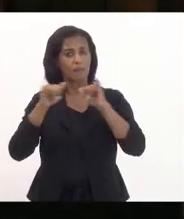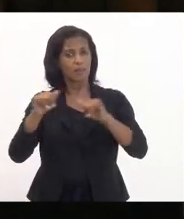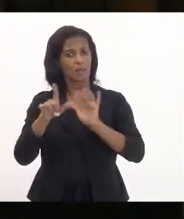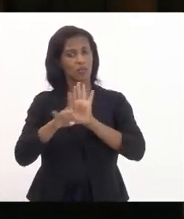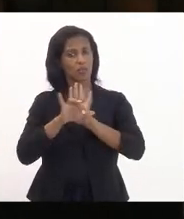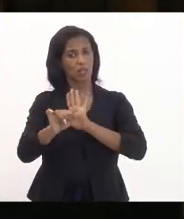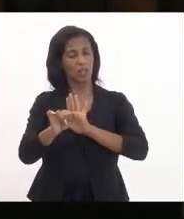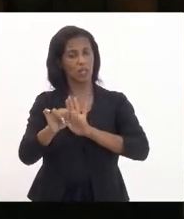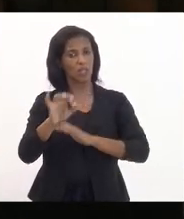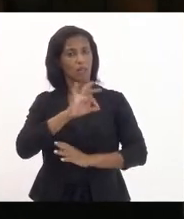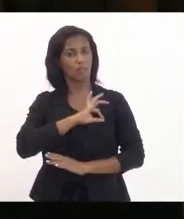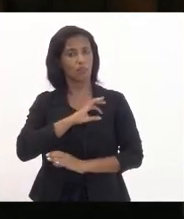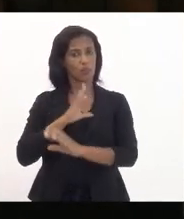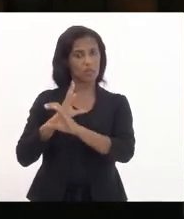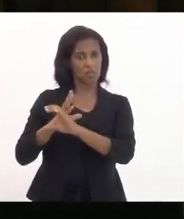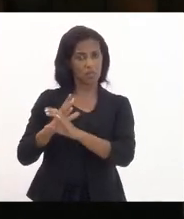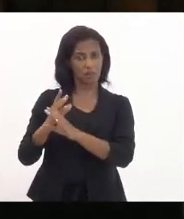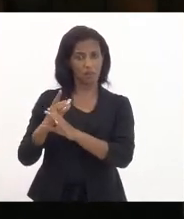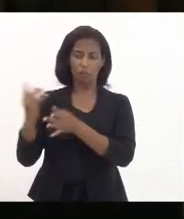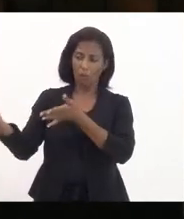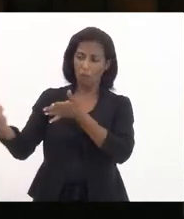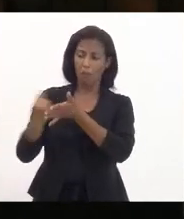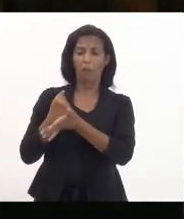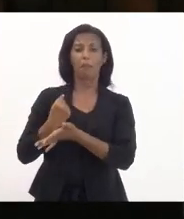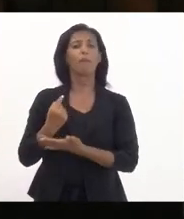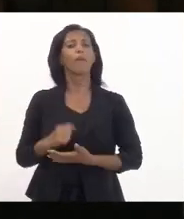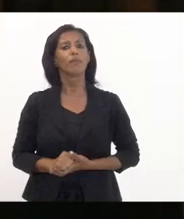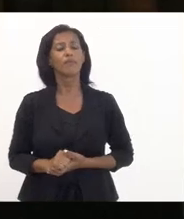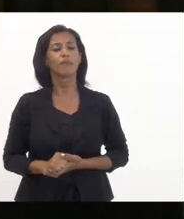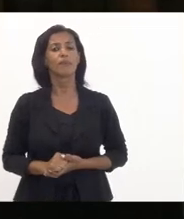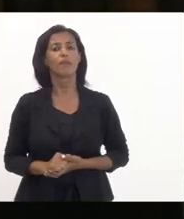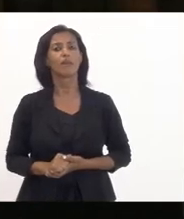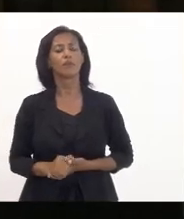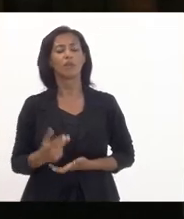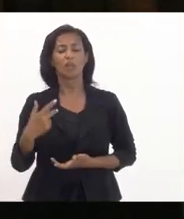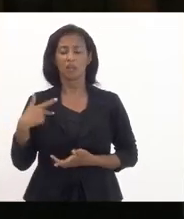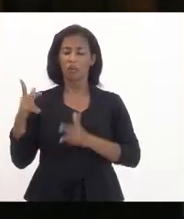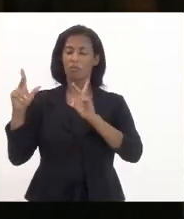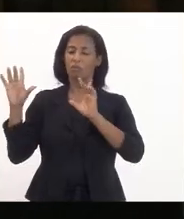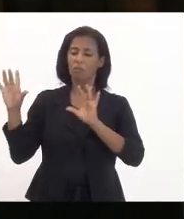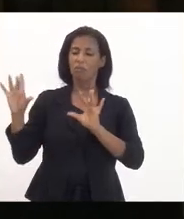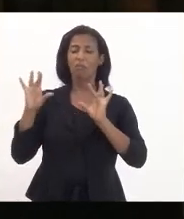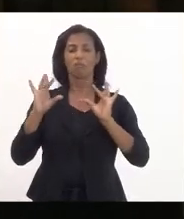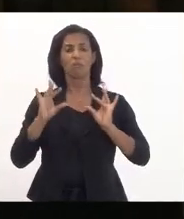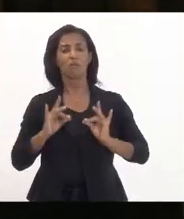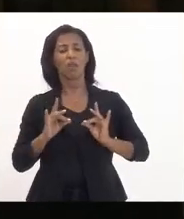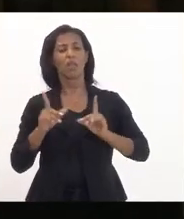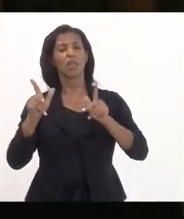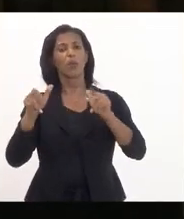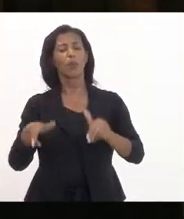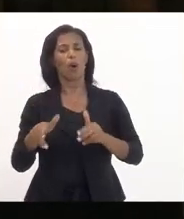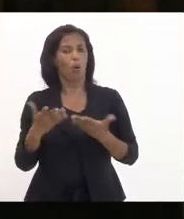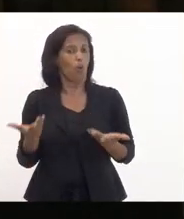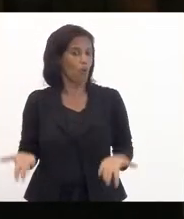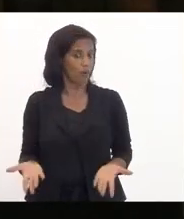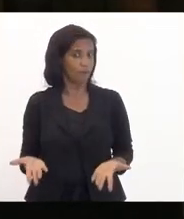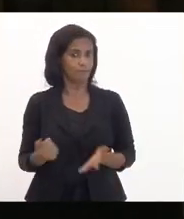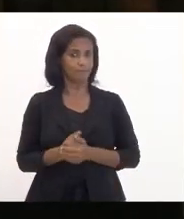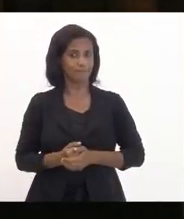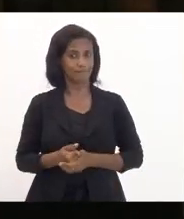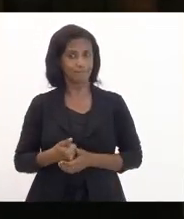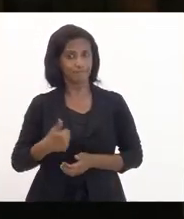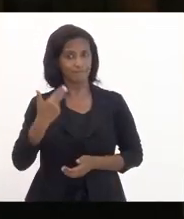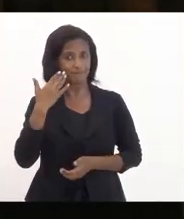Civil, foi questionado pela imprensa, e faço as palavras do governador, as minhas palavras. Ora, veja